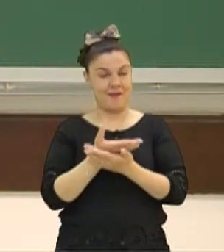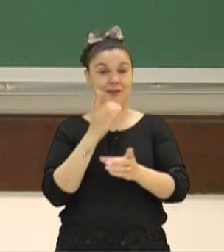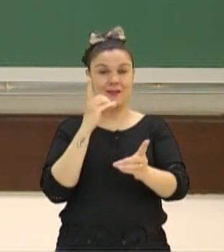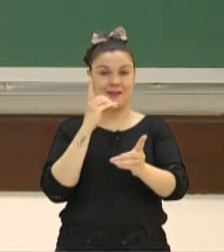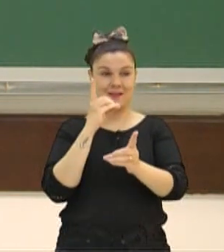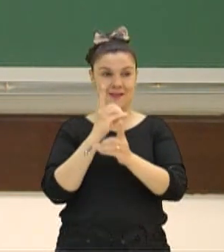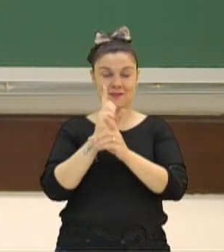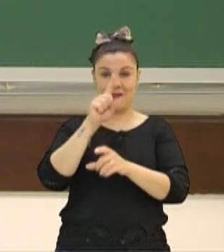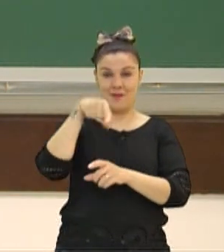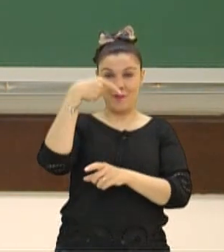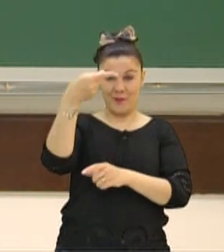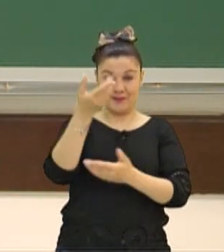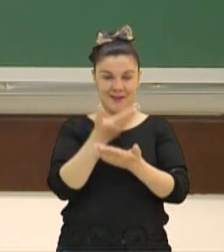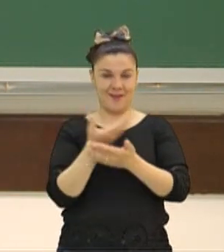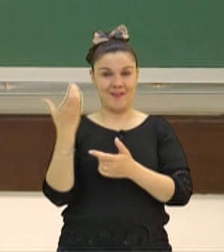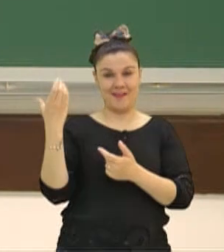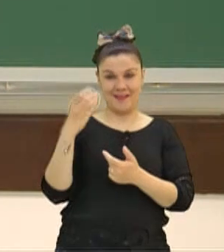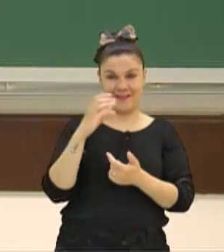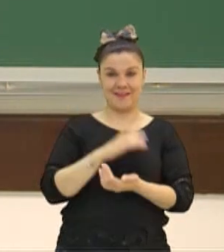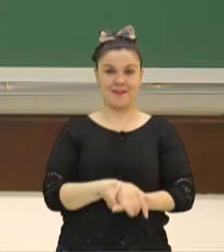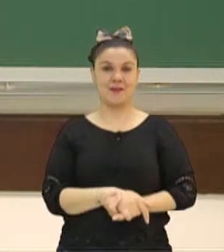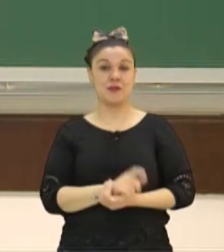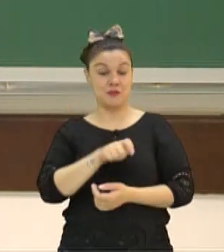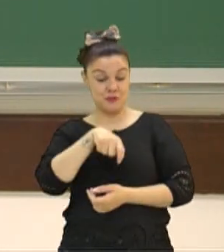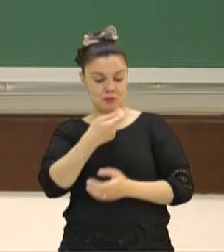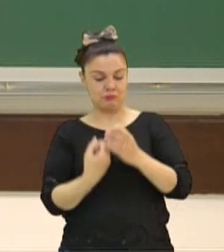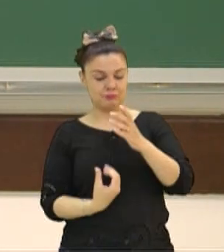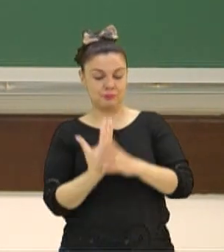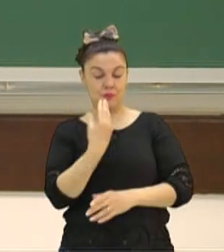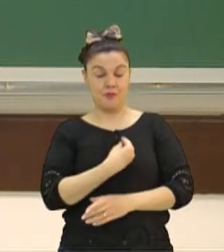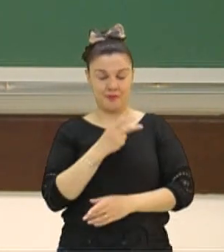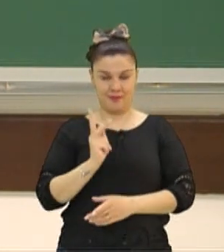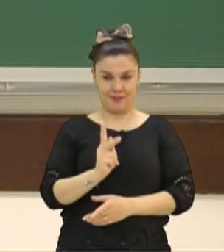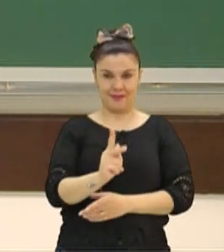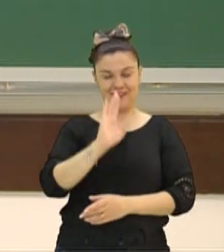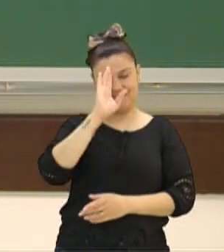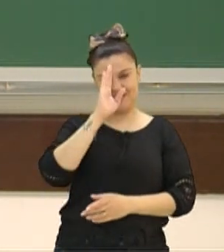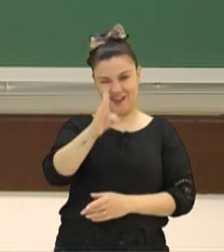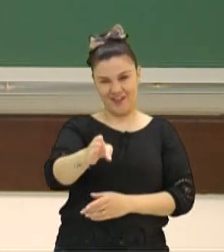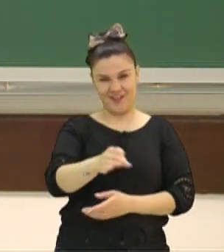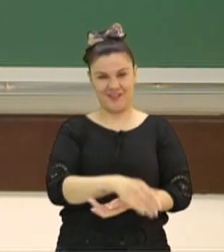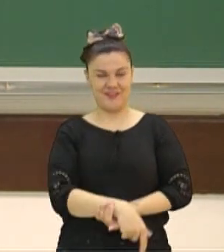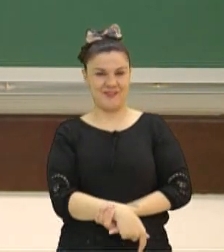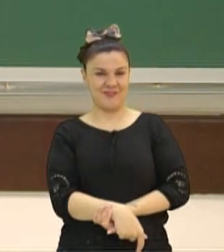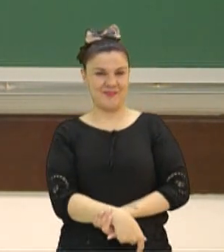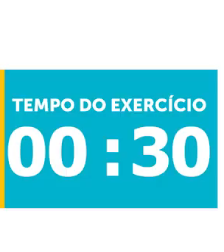A gente se encontra na próxima aula de ciências, que é sobre a origem da vida ainda. Até mais!